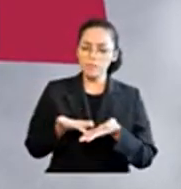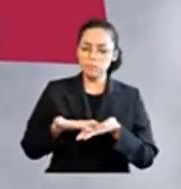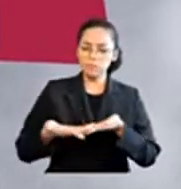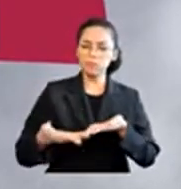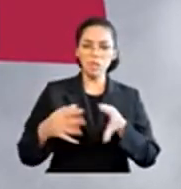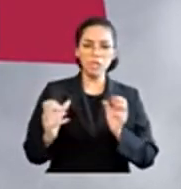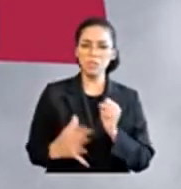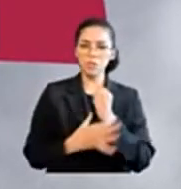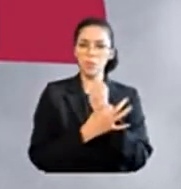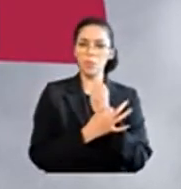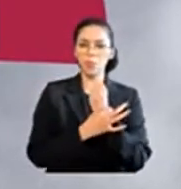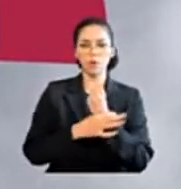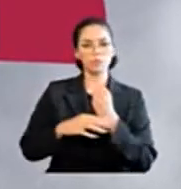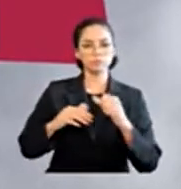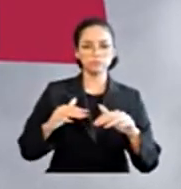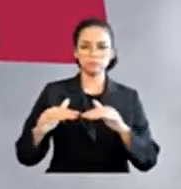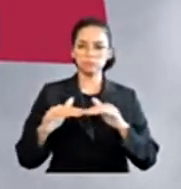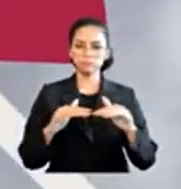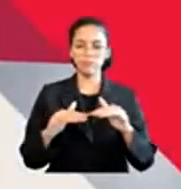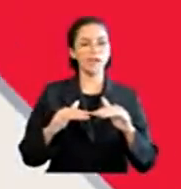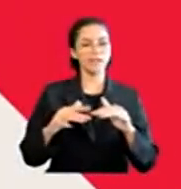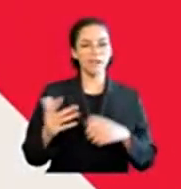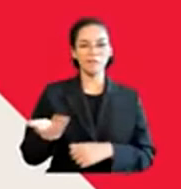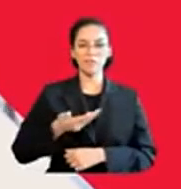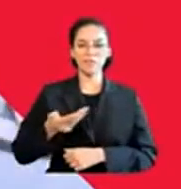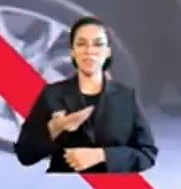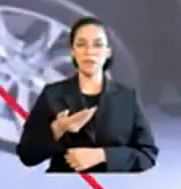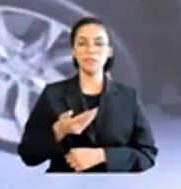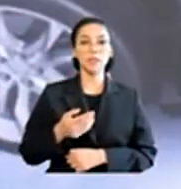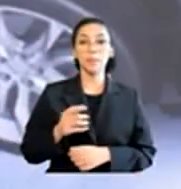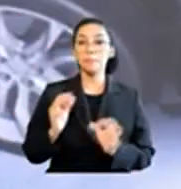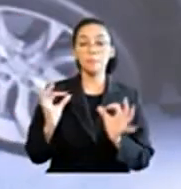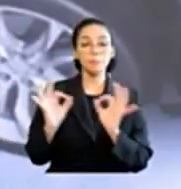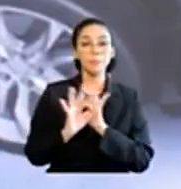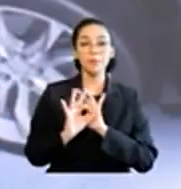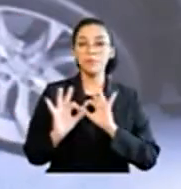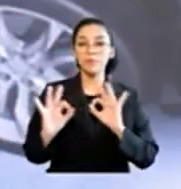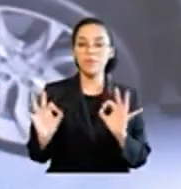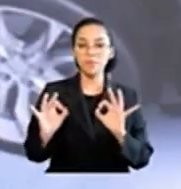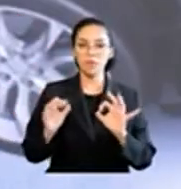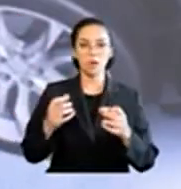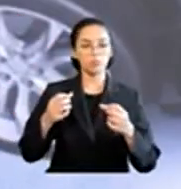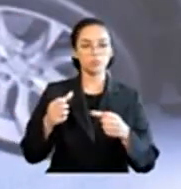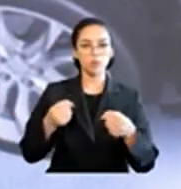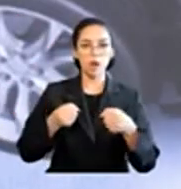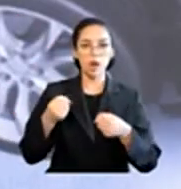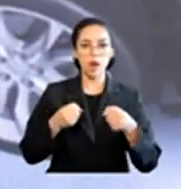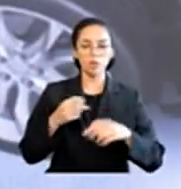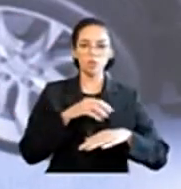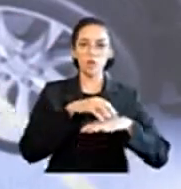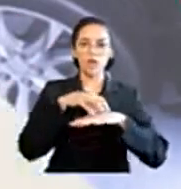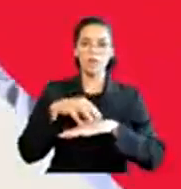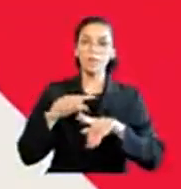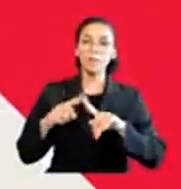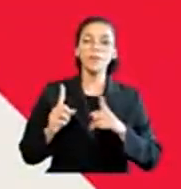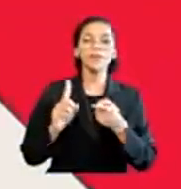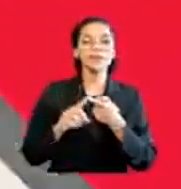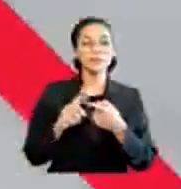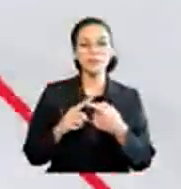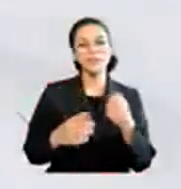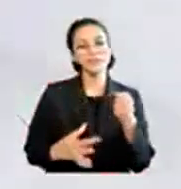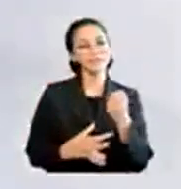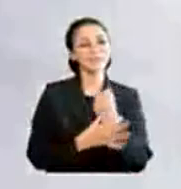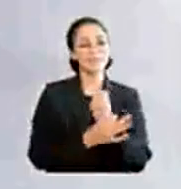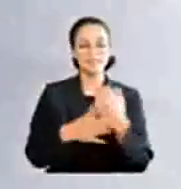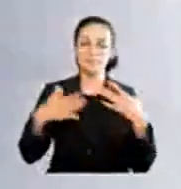muito eficiente, perfeita para um veículo de carga, mas que também proporciona conforto e segurança como carro de passeio. Vocês